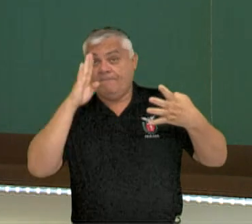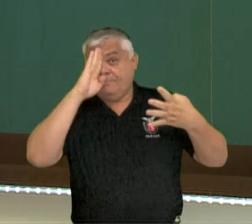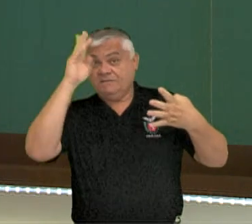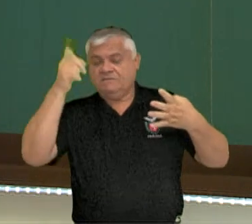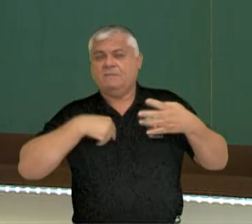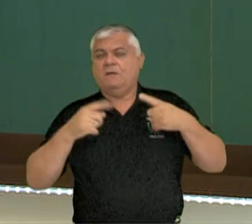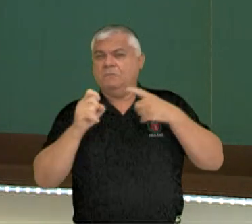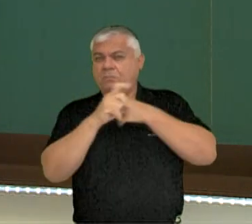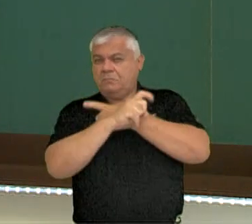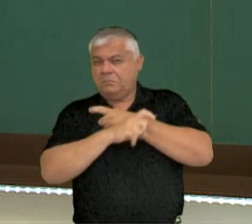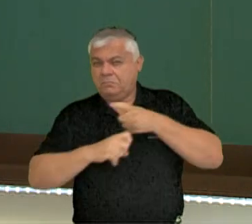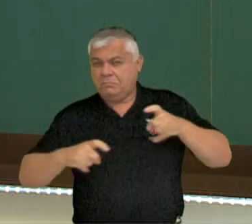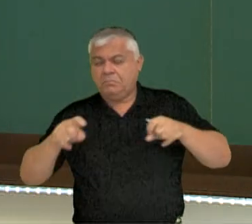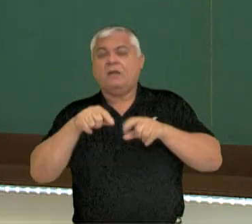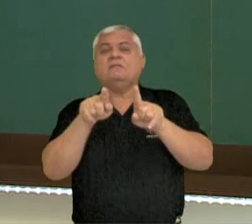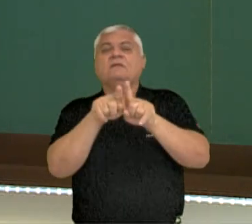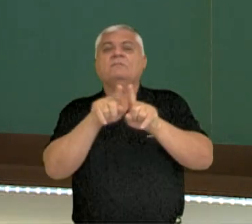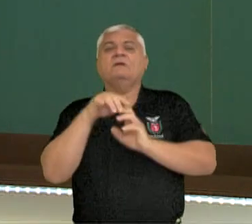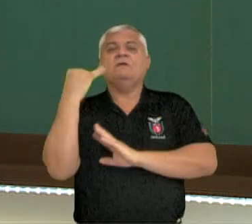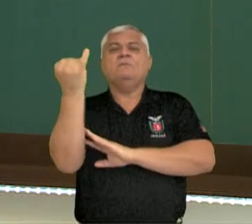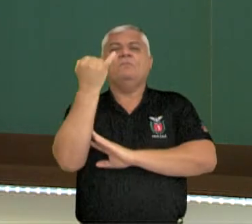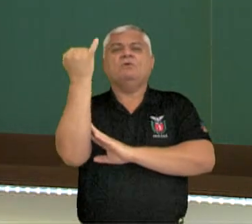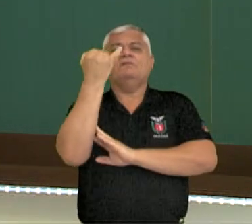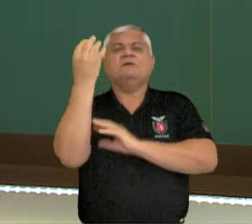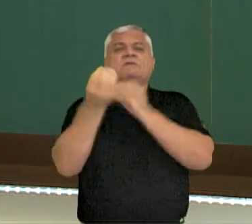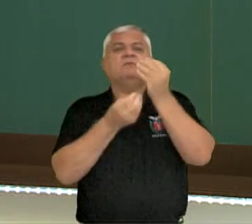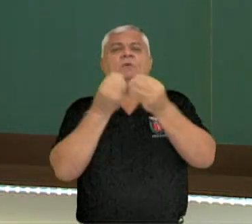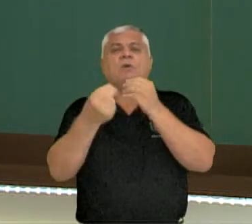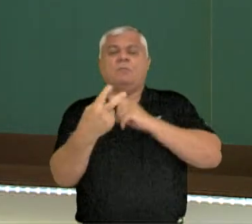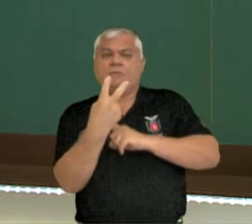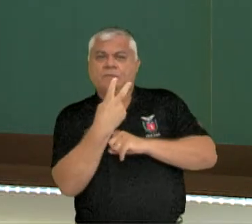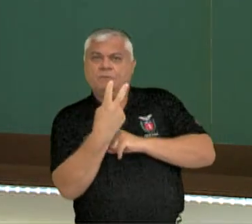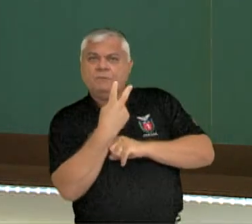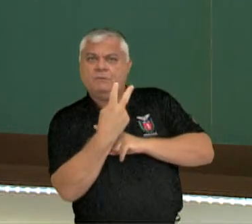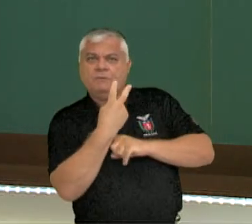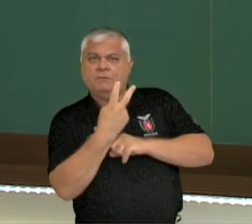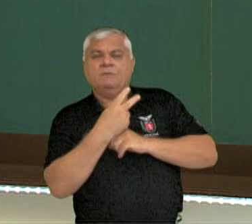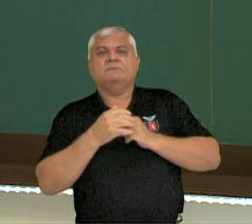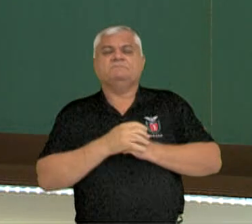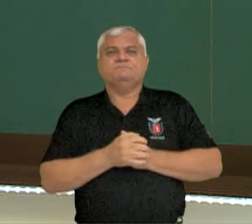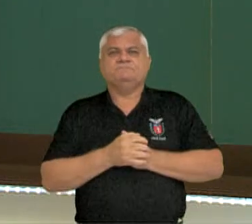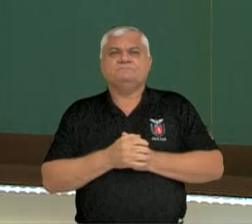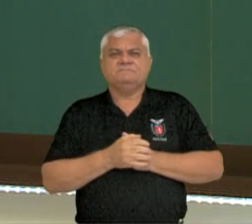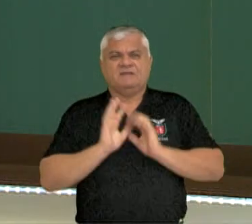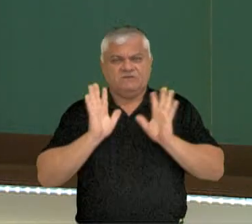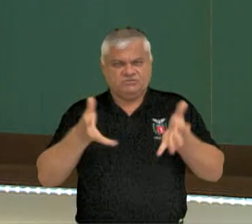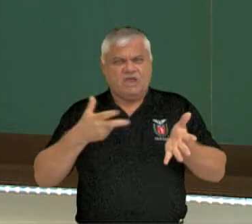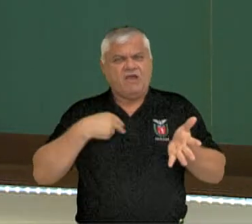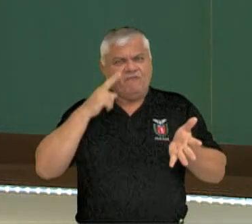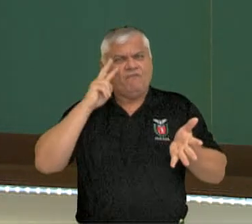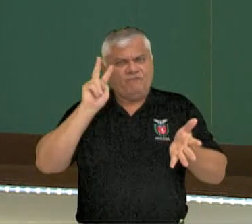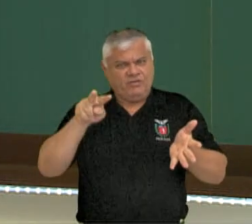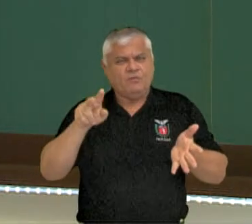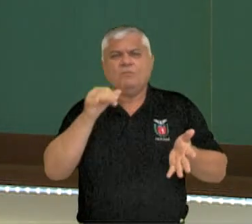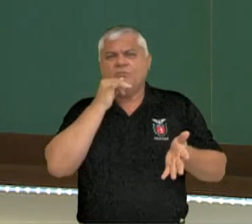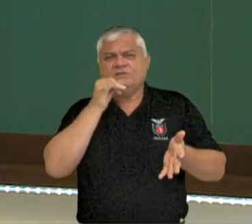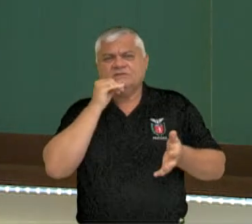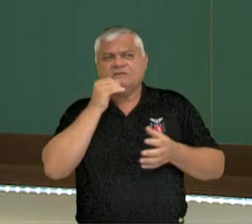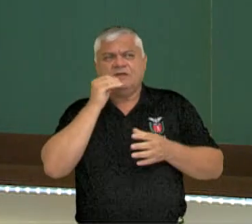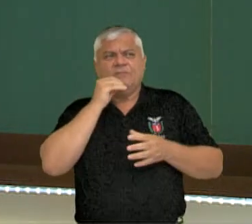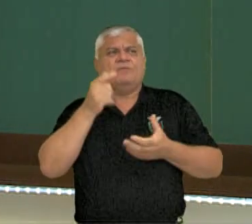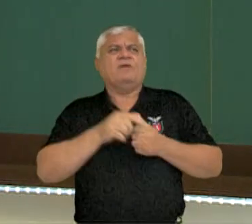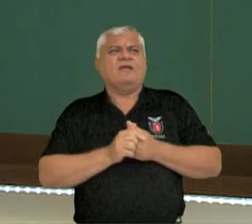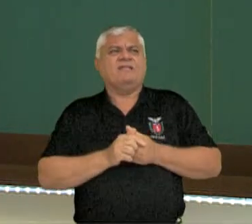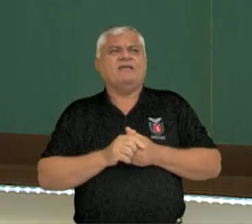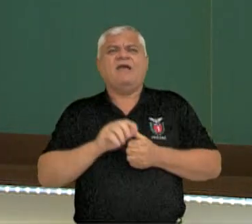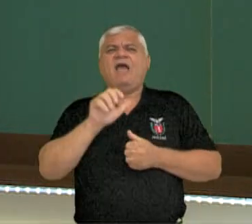e compreender a importância dos métodos de prevenção. Então vocês já devem ter ouvido falar sobre as algas